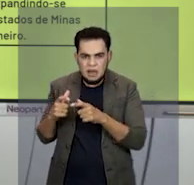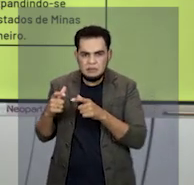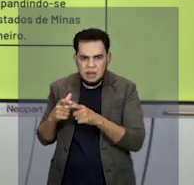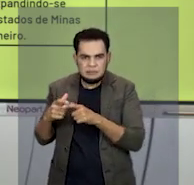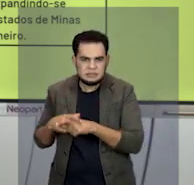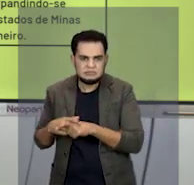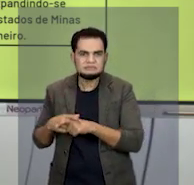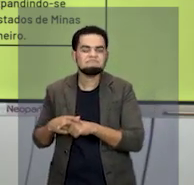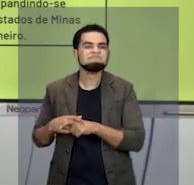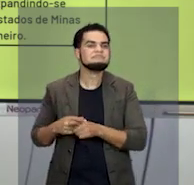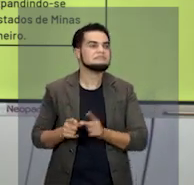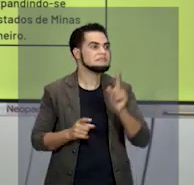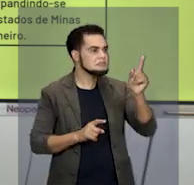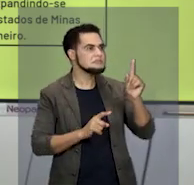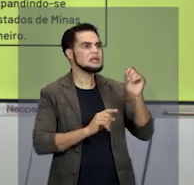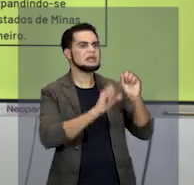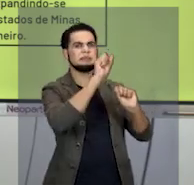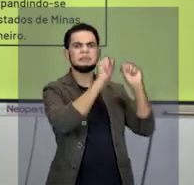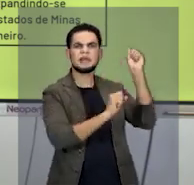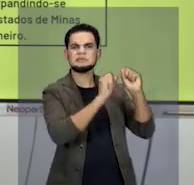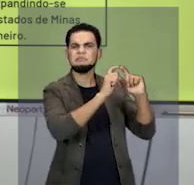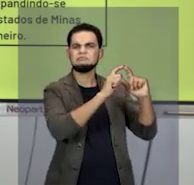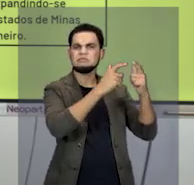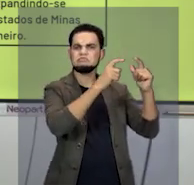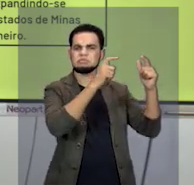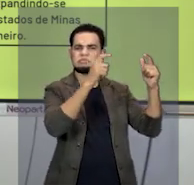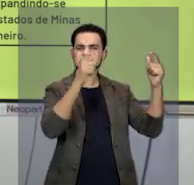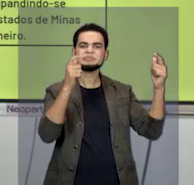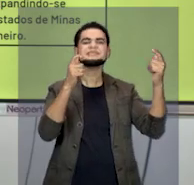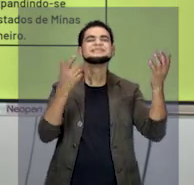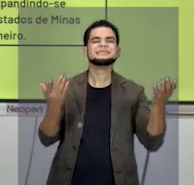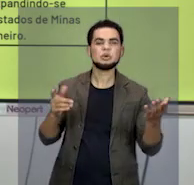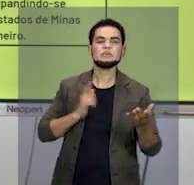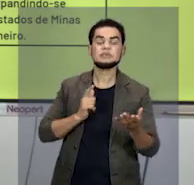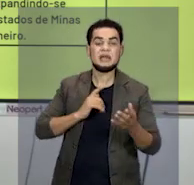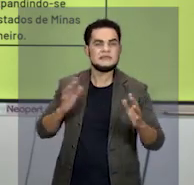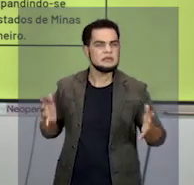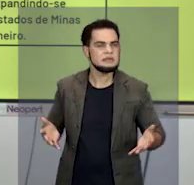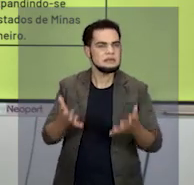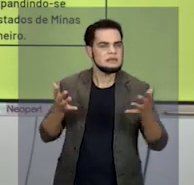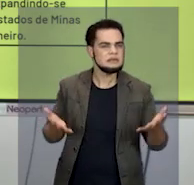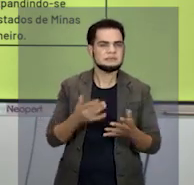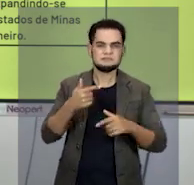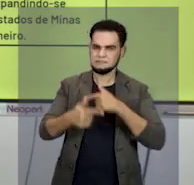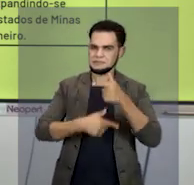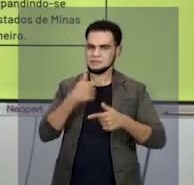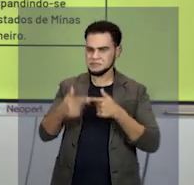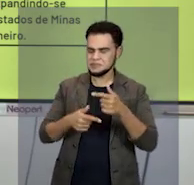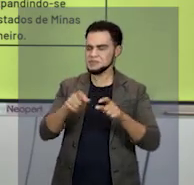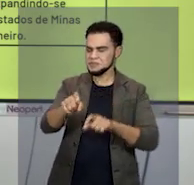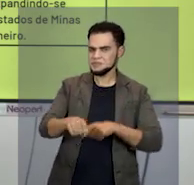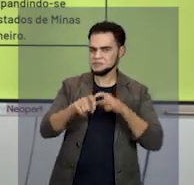estímulo para que esses trabalhadores rurais nessas regiões também pudessem